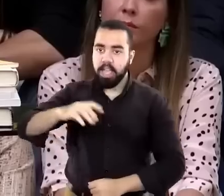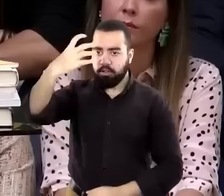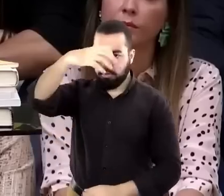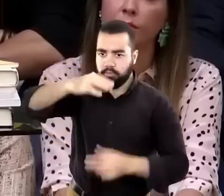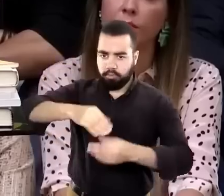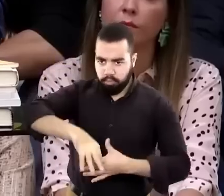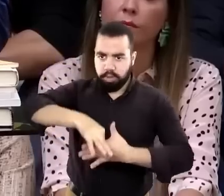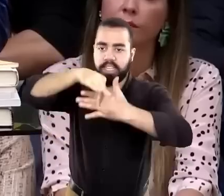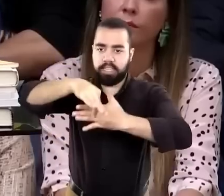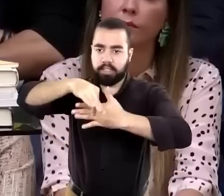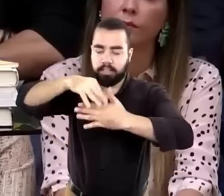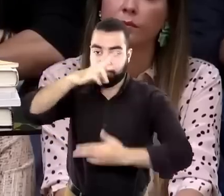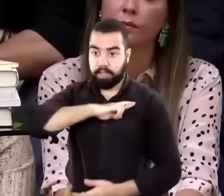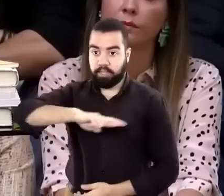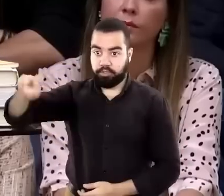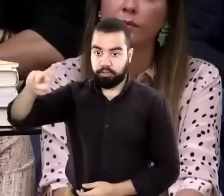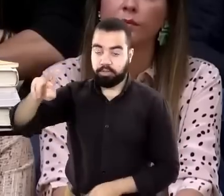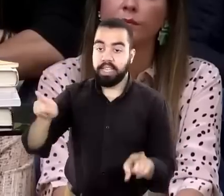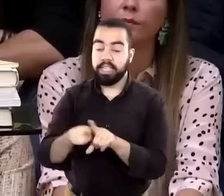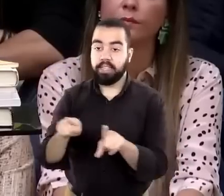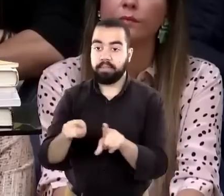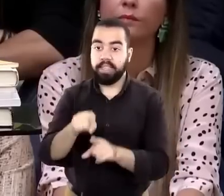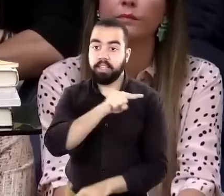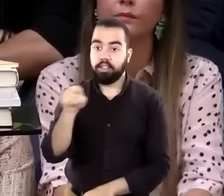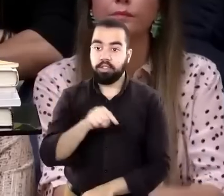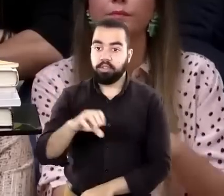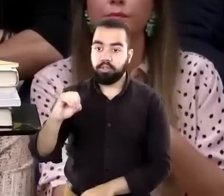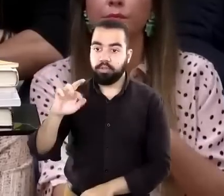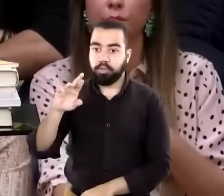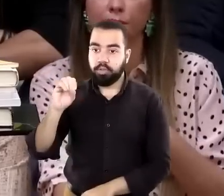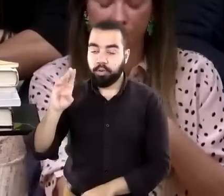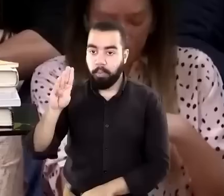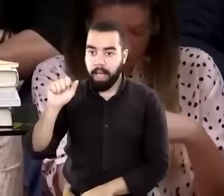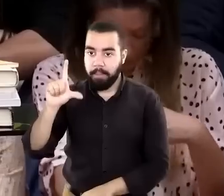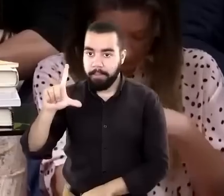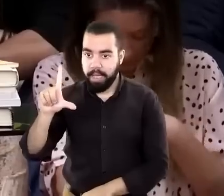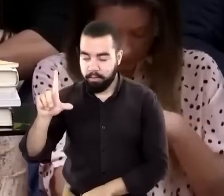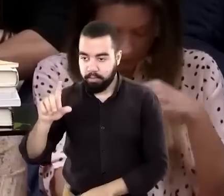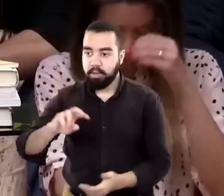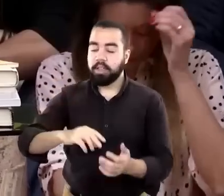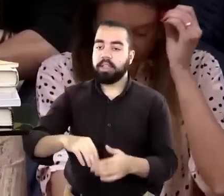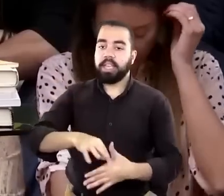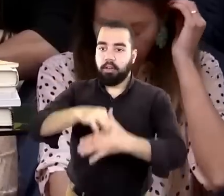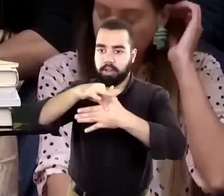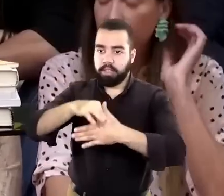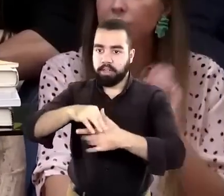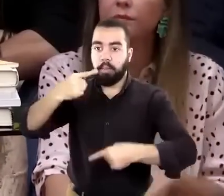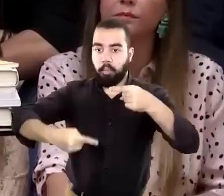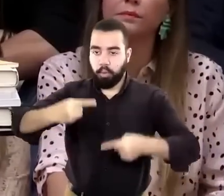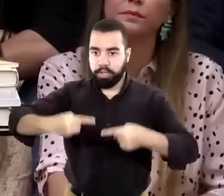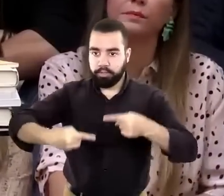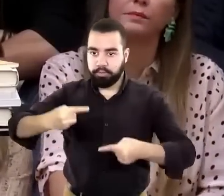Primeiramente, é importante dizer que Zacarias, que é um profeta pós-cativeiro, conhecido como